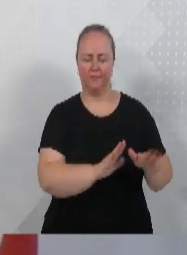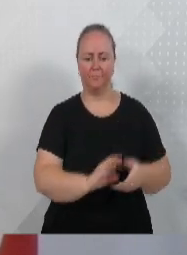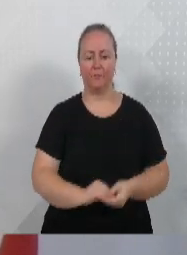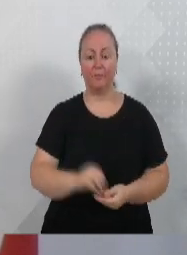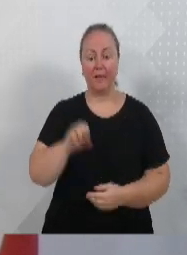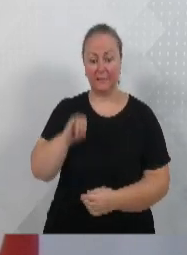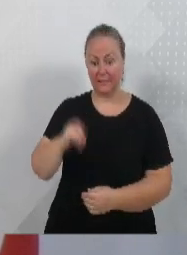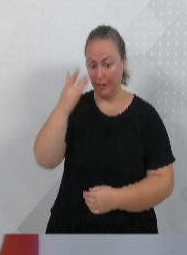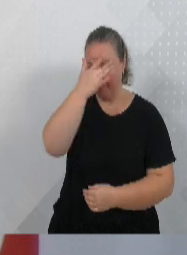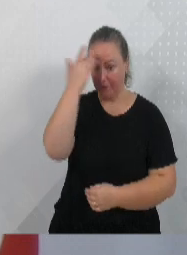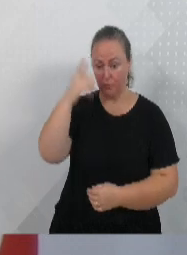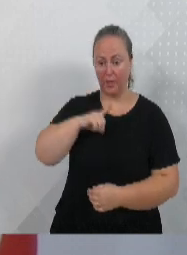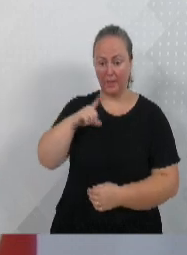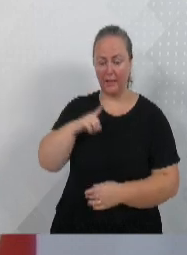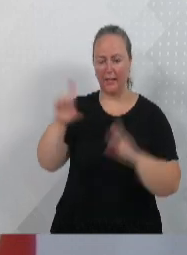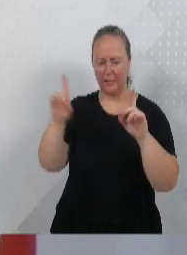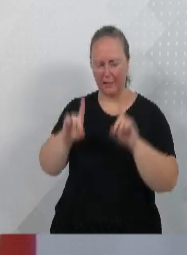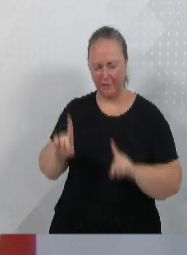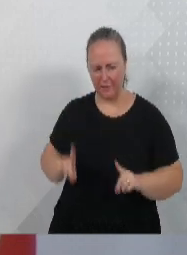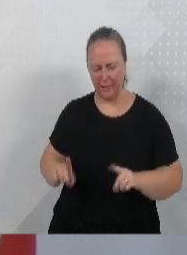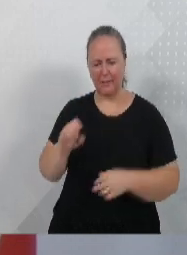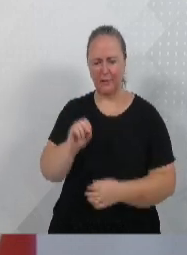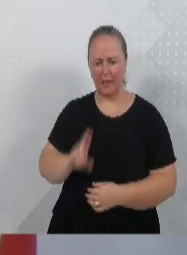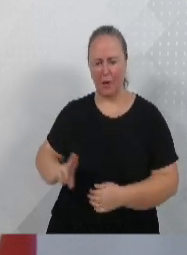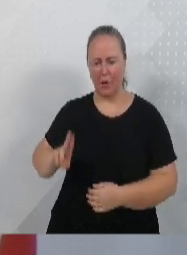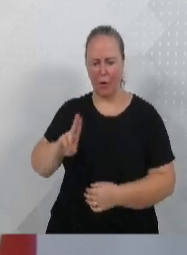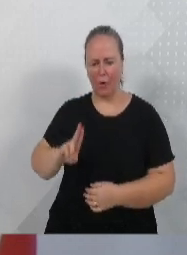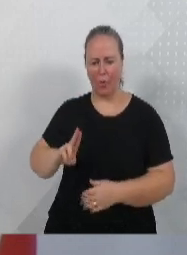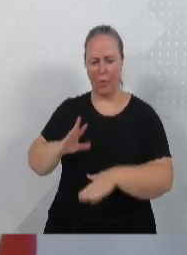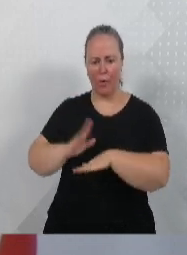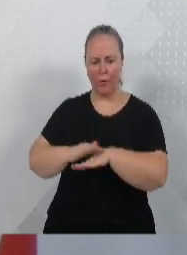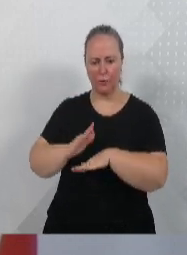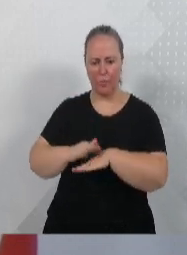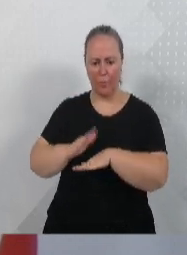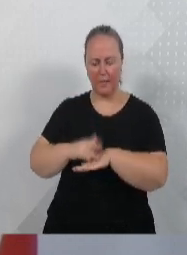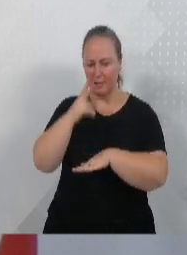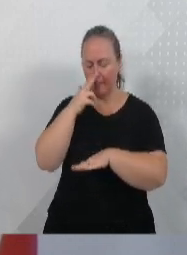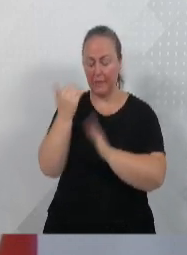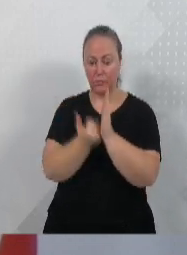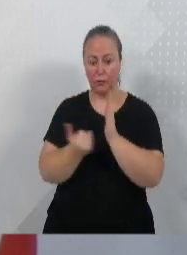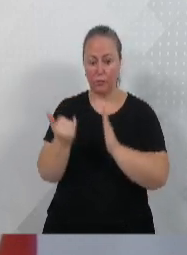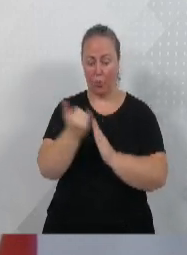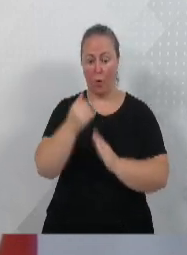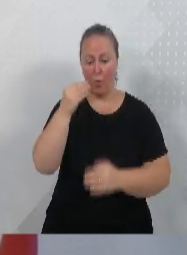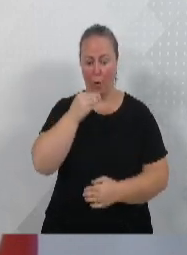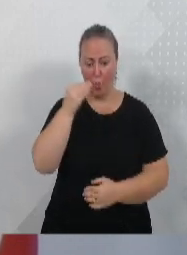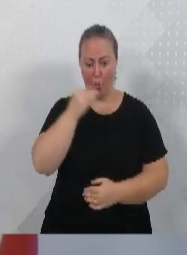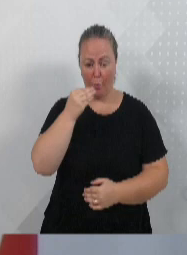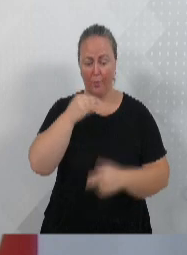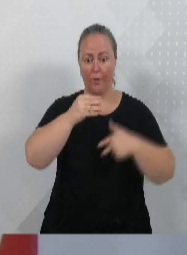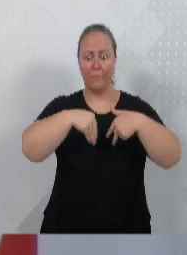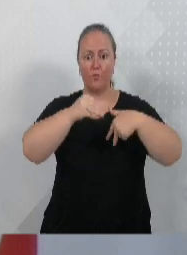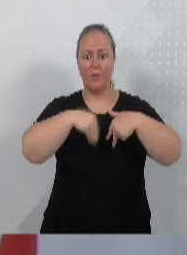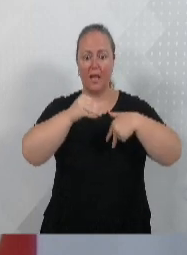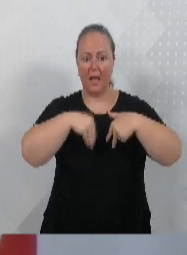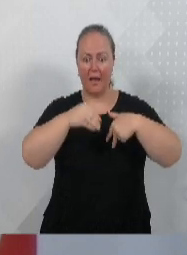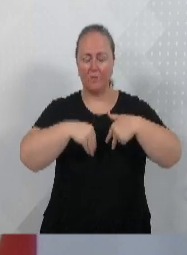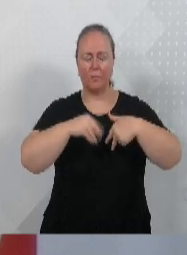com deficiência ou alguma doença que a torne mais vulnerável, a punição será